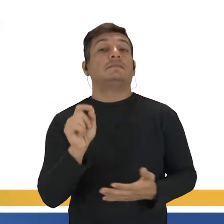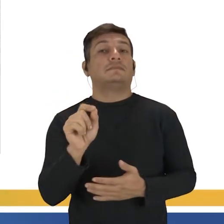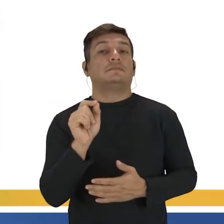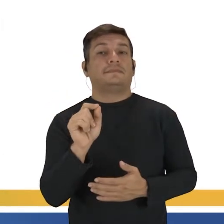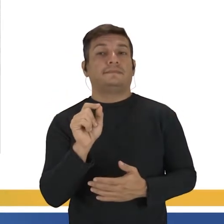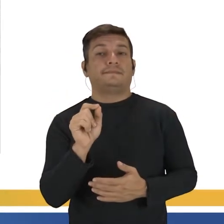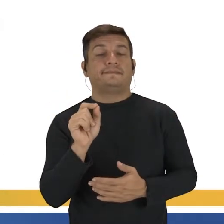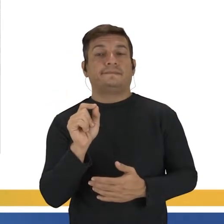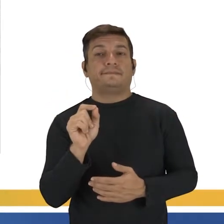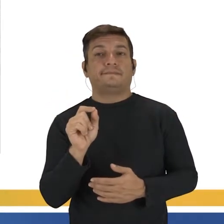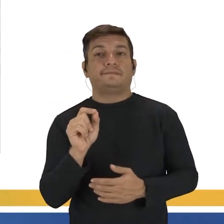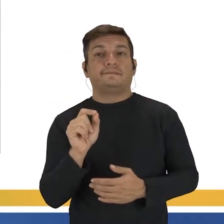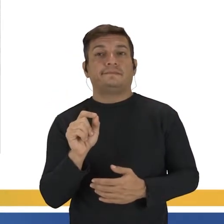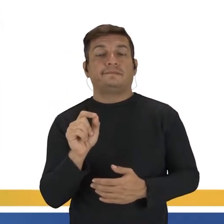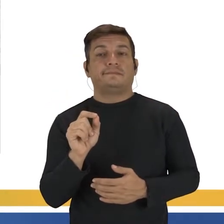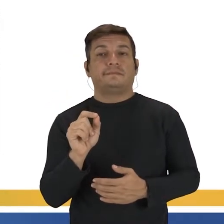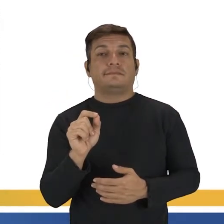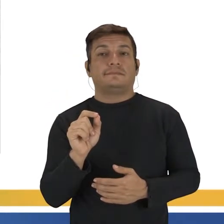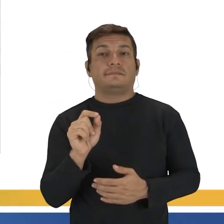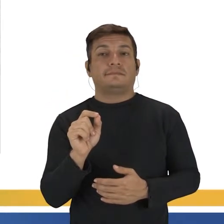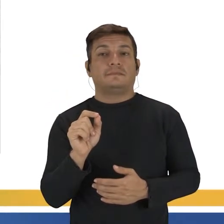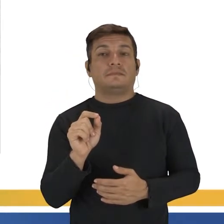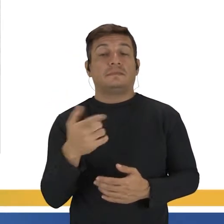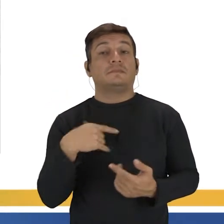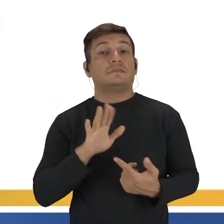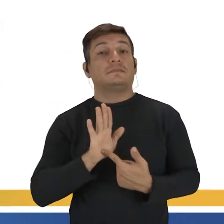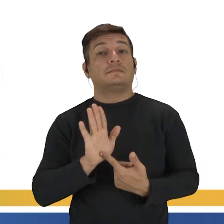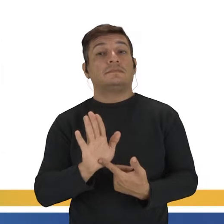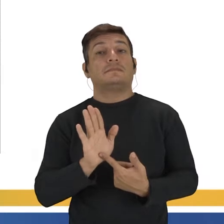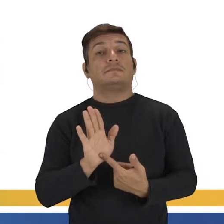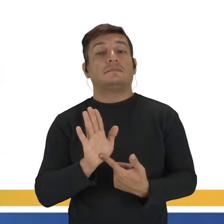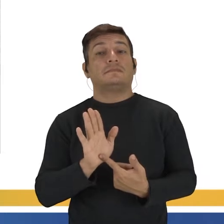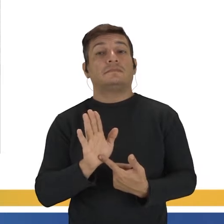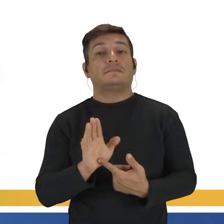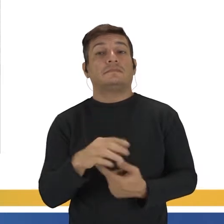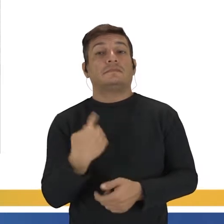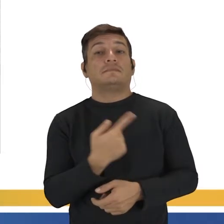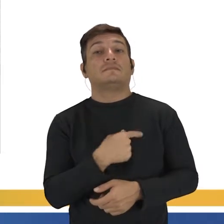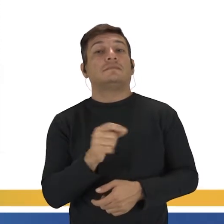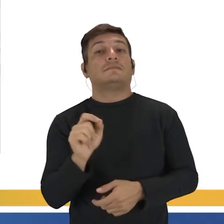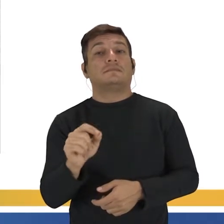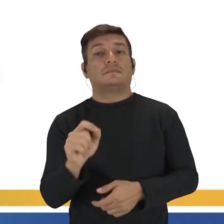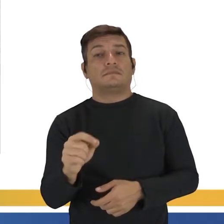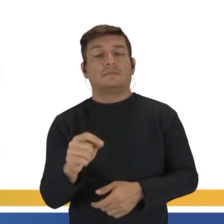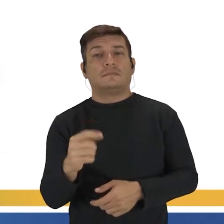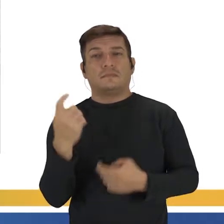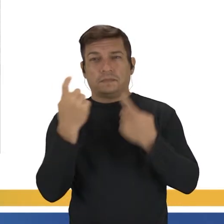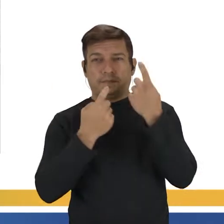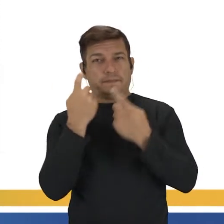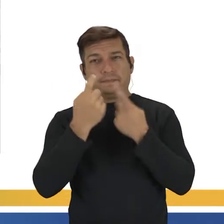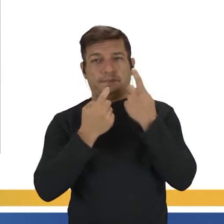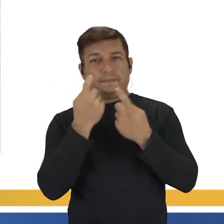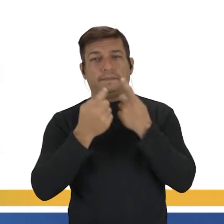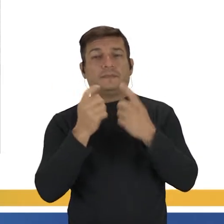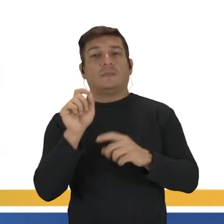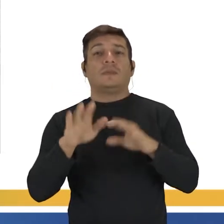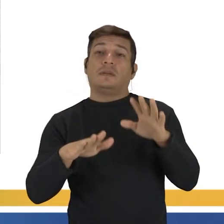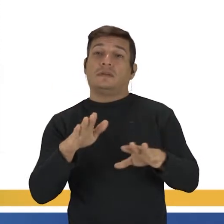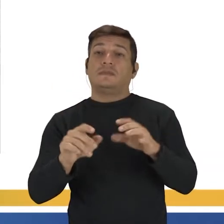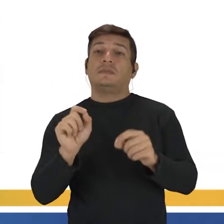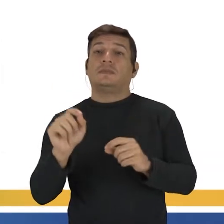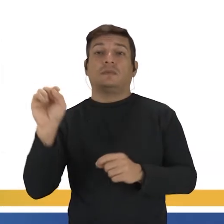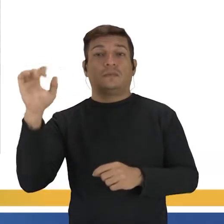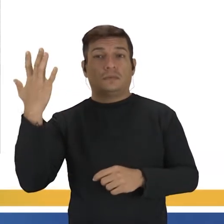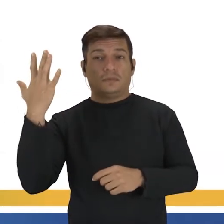isso? Na realidade, ele está mostrando para nós o seguinte, que nós não nos preocupamos muitas vezes com o